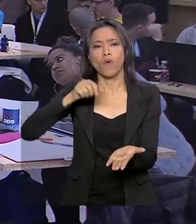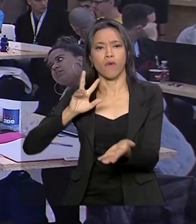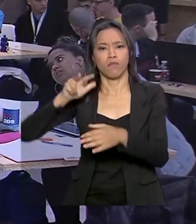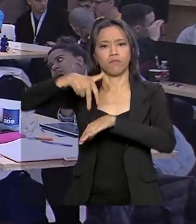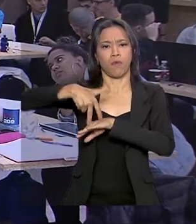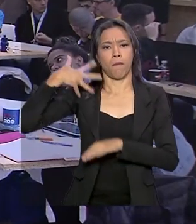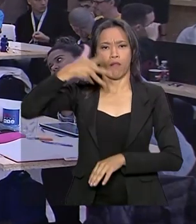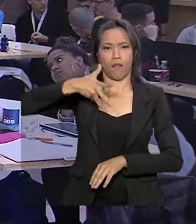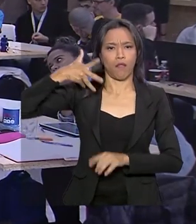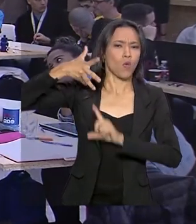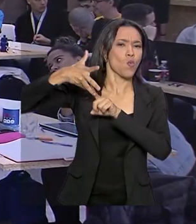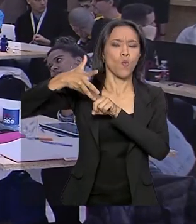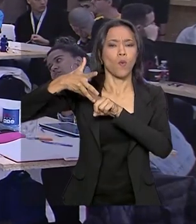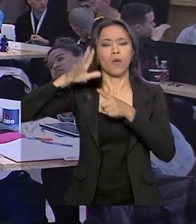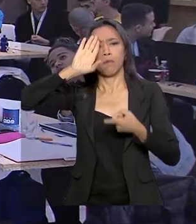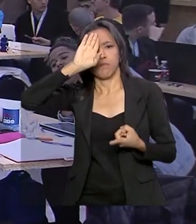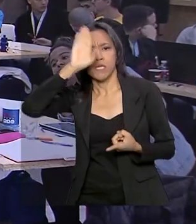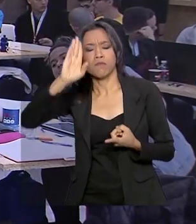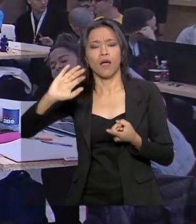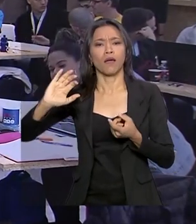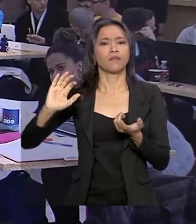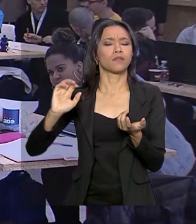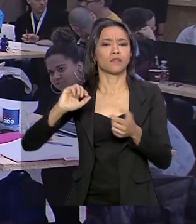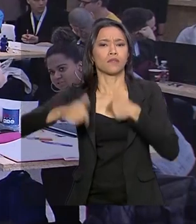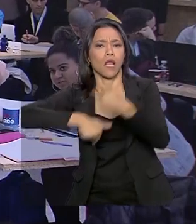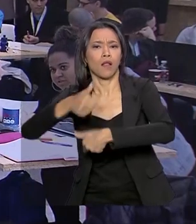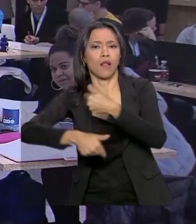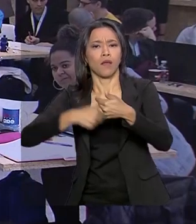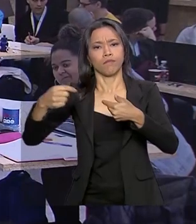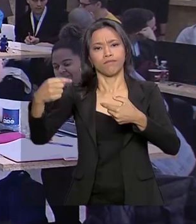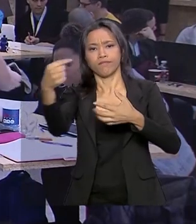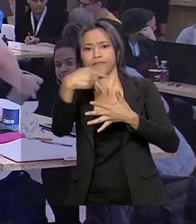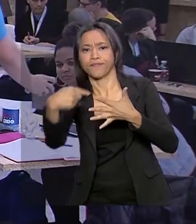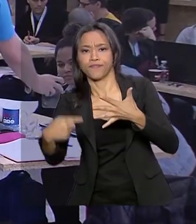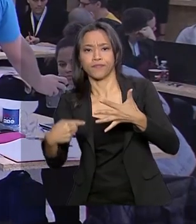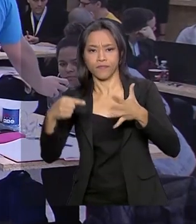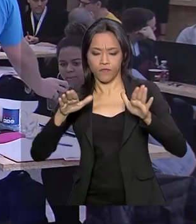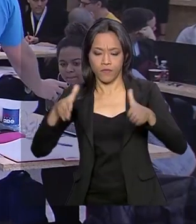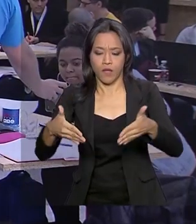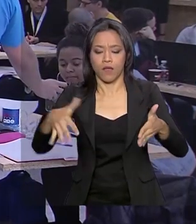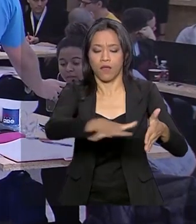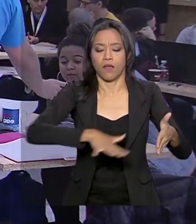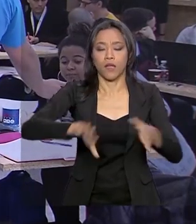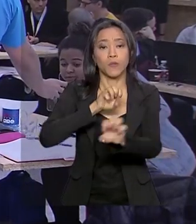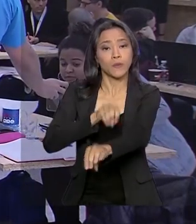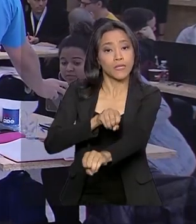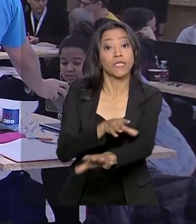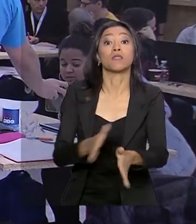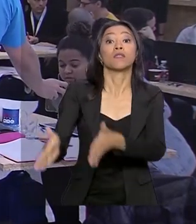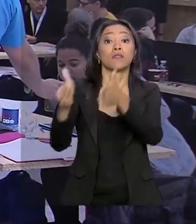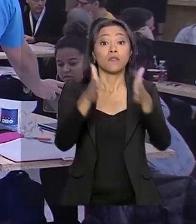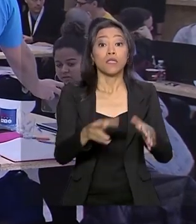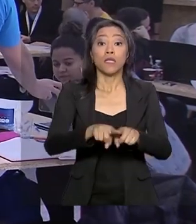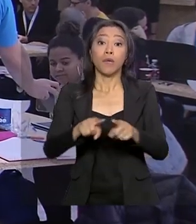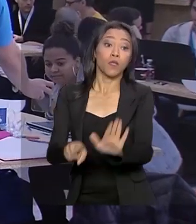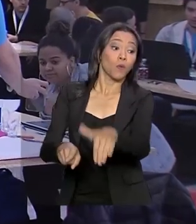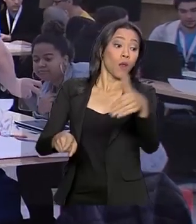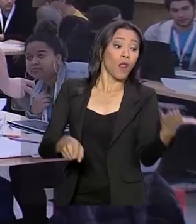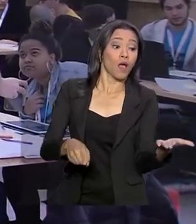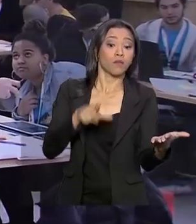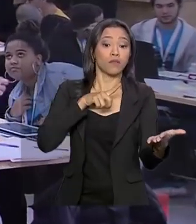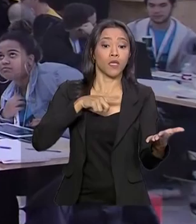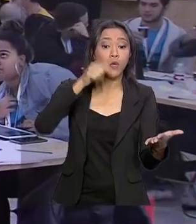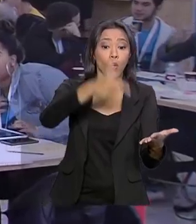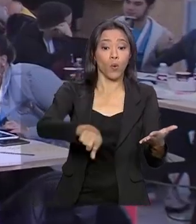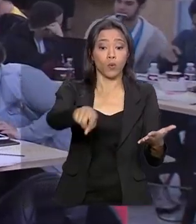principais iniciativas do ministério para esta área paralelamente a este evento acontece aqui o ranking da thomson